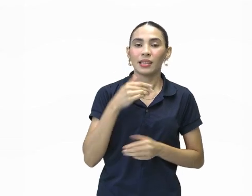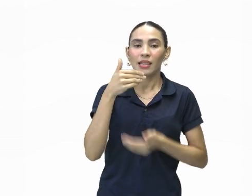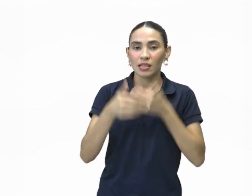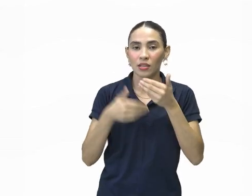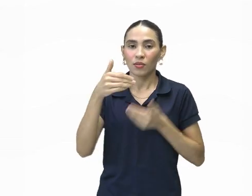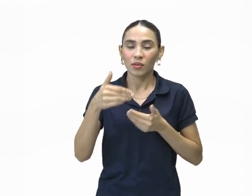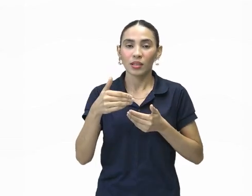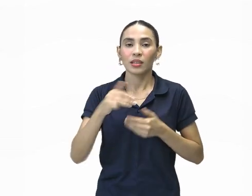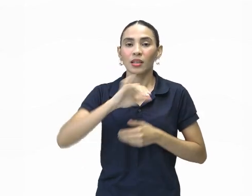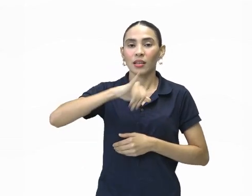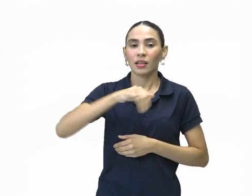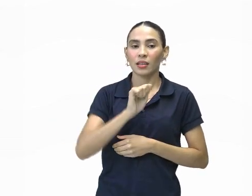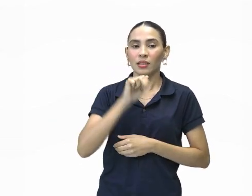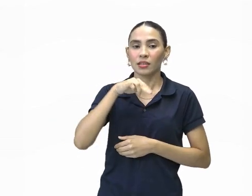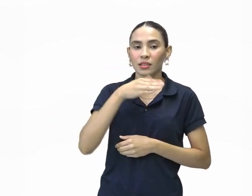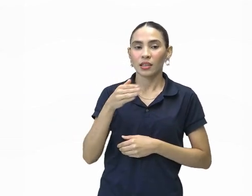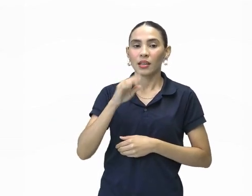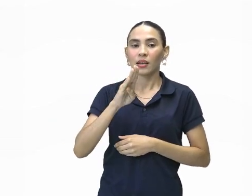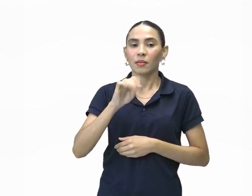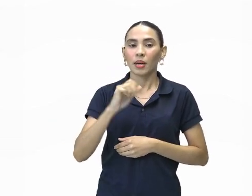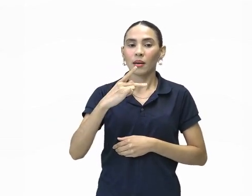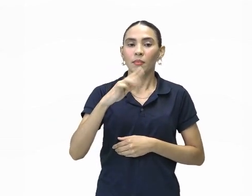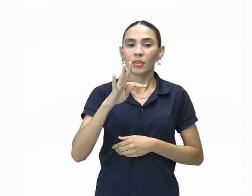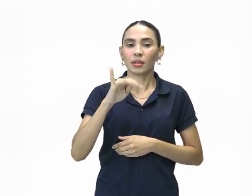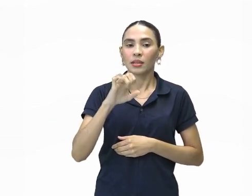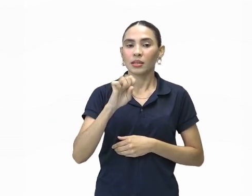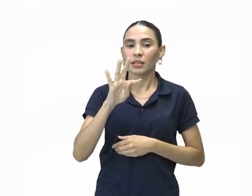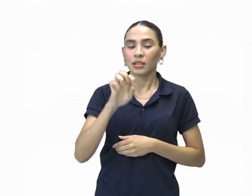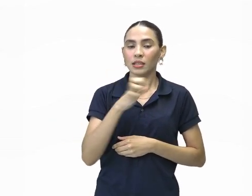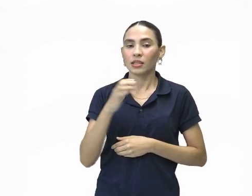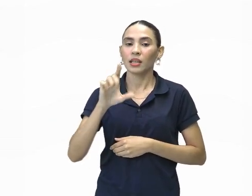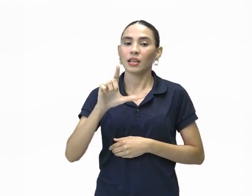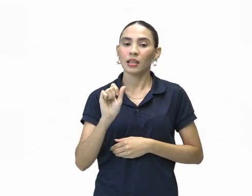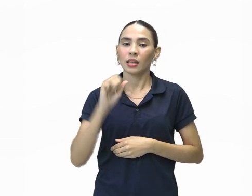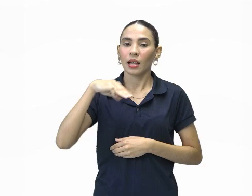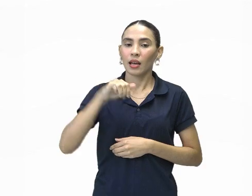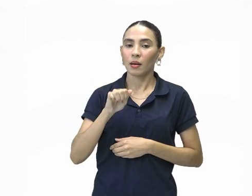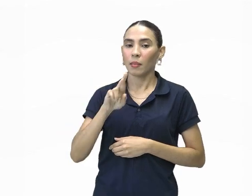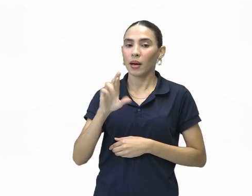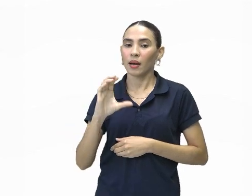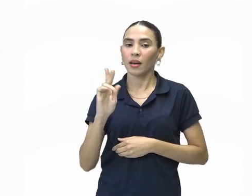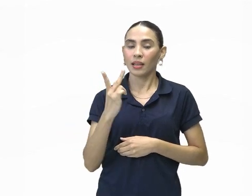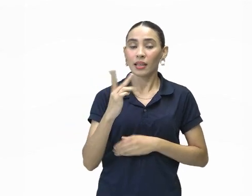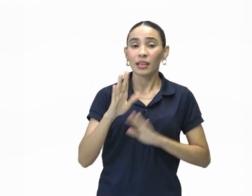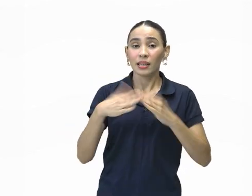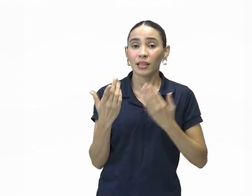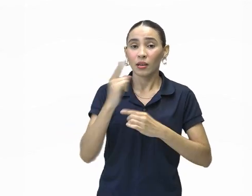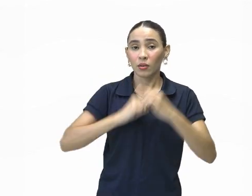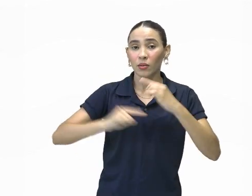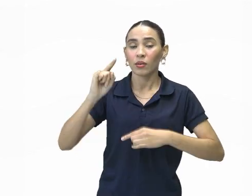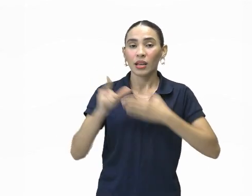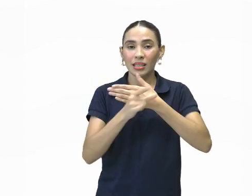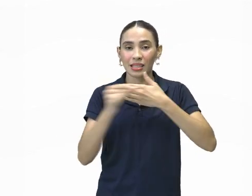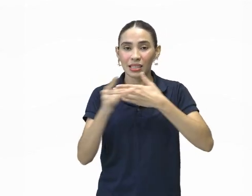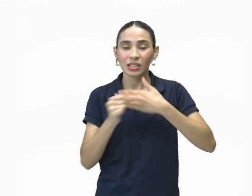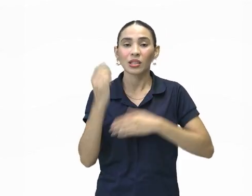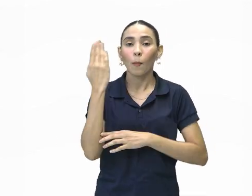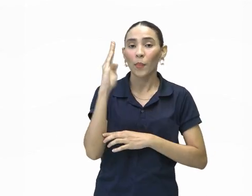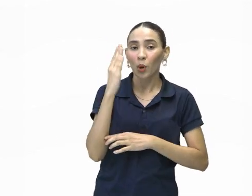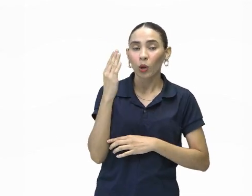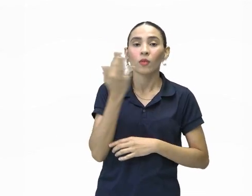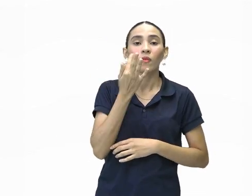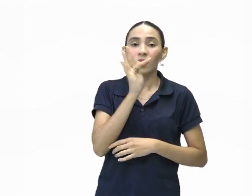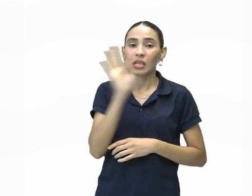desenvolvida por Jean-Baptiste de Lamarck, certo? Então esse evolucionista era um biólogo